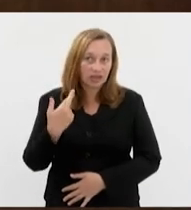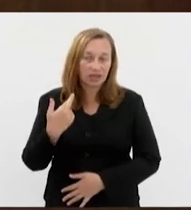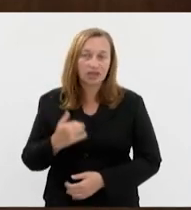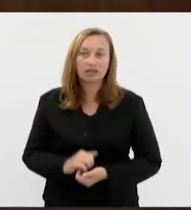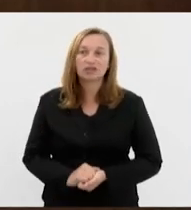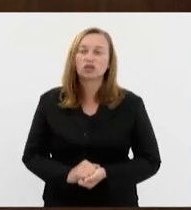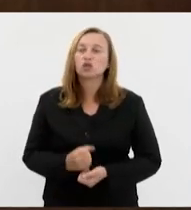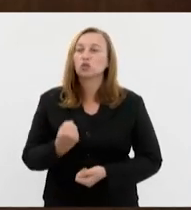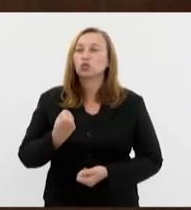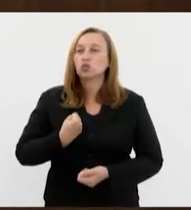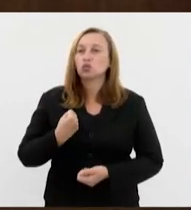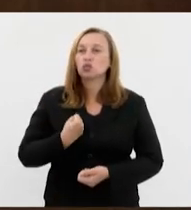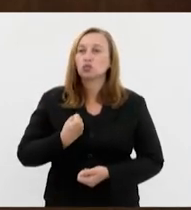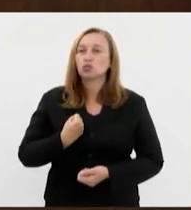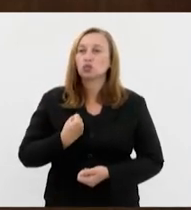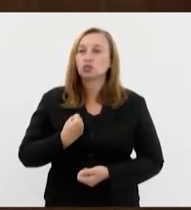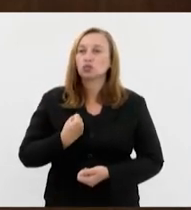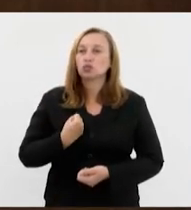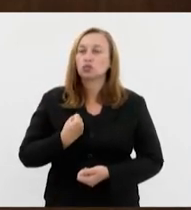de número